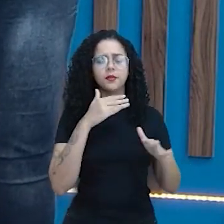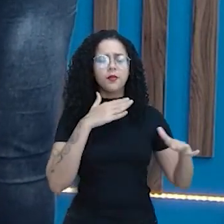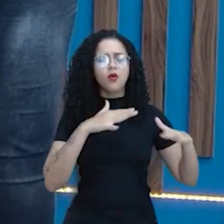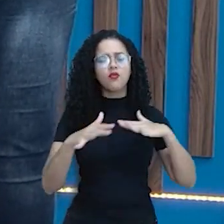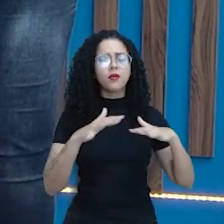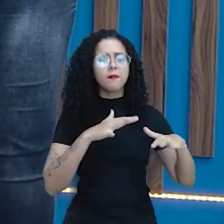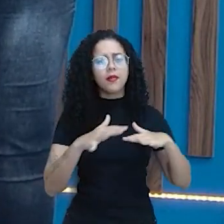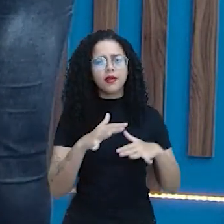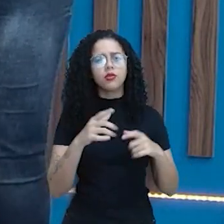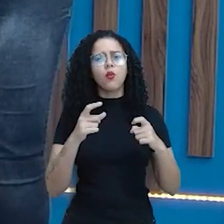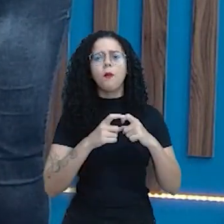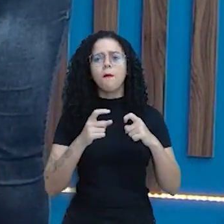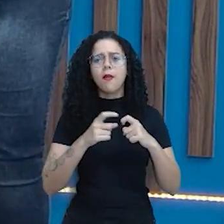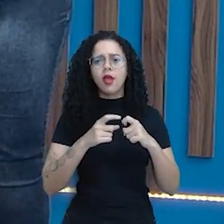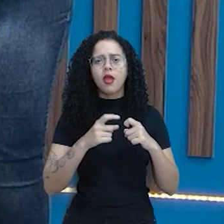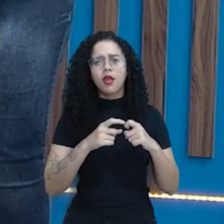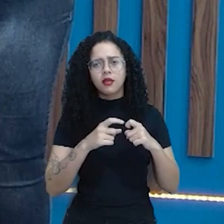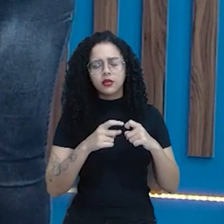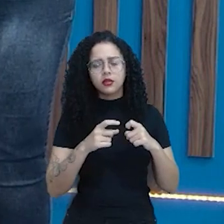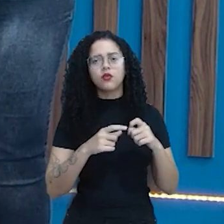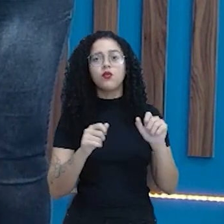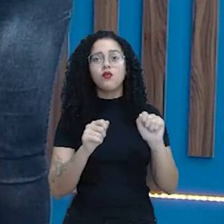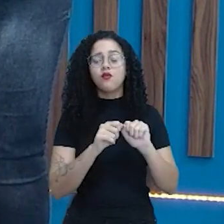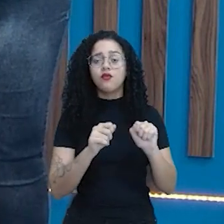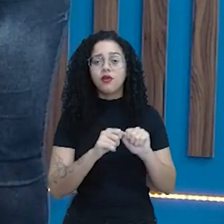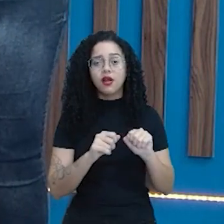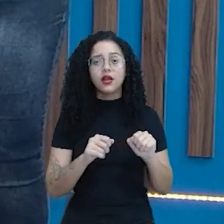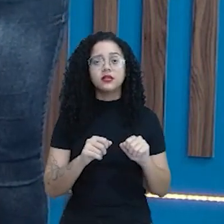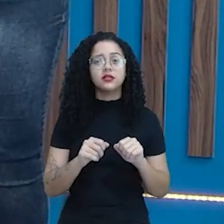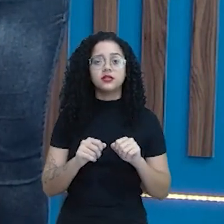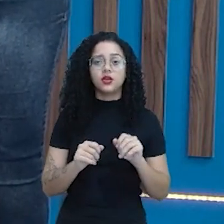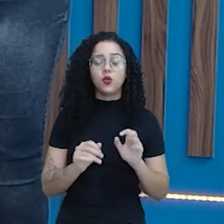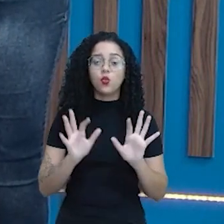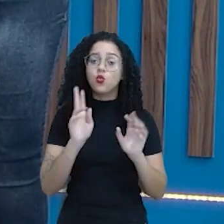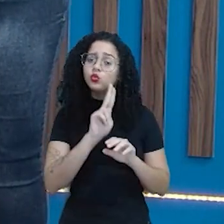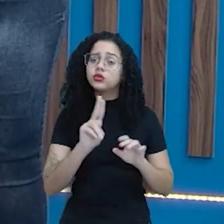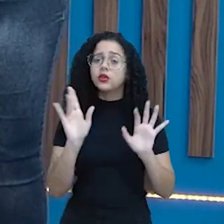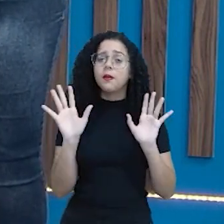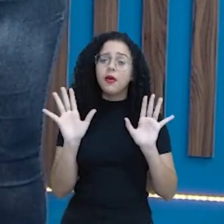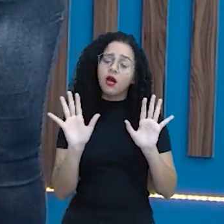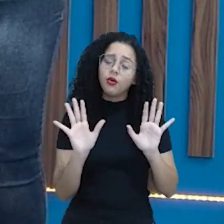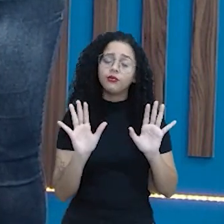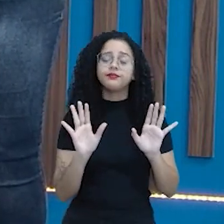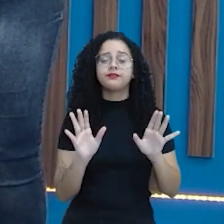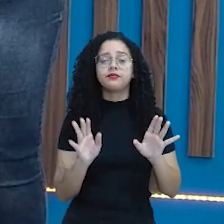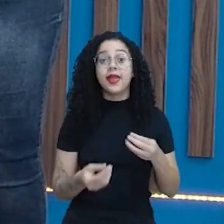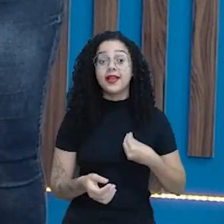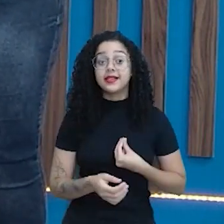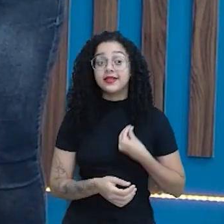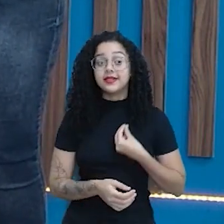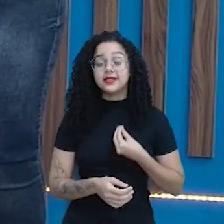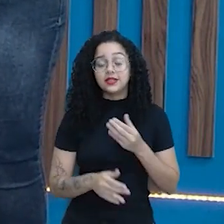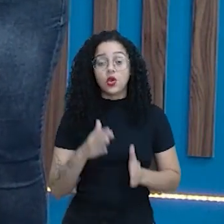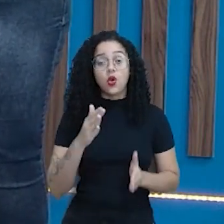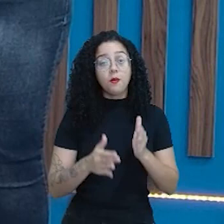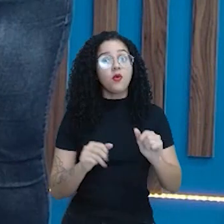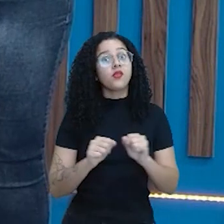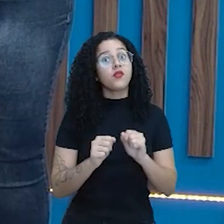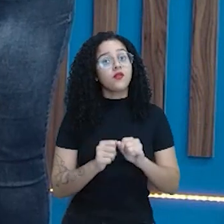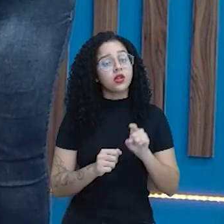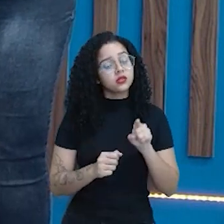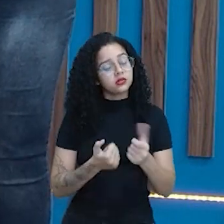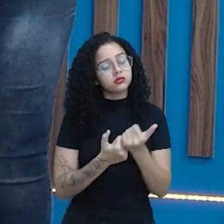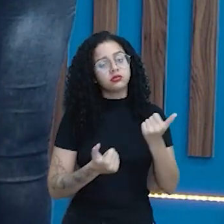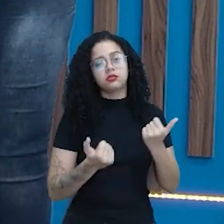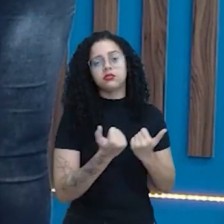movimentos que os médicos, né, as médicas fariam ali com a mão, com os instrumentos, existem robôs que fazem isso e,